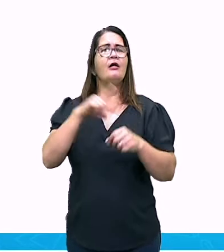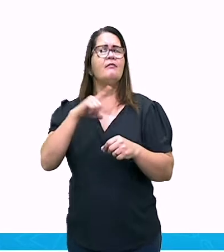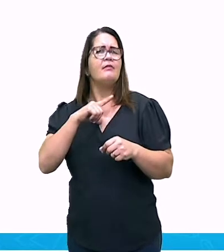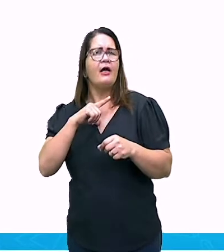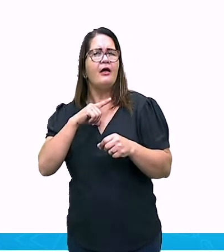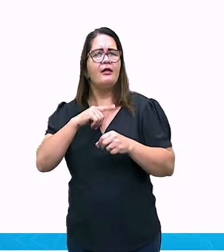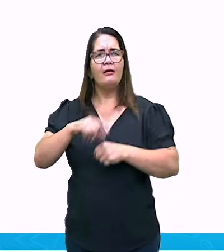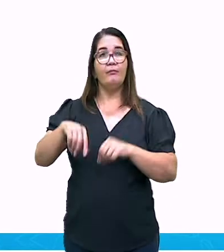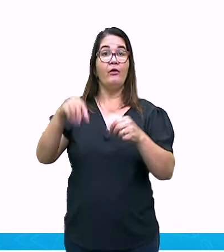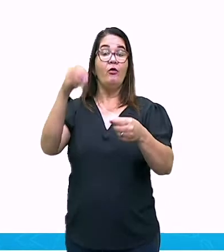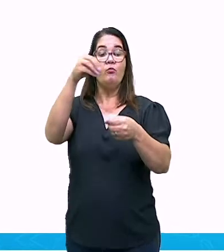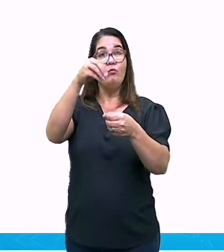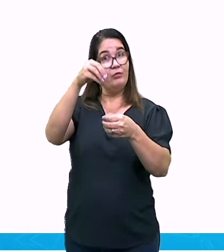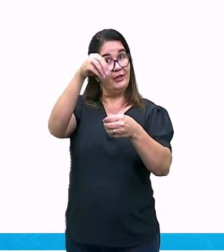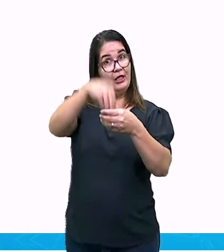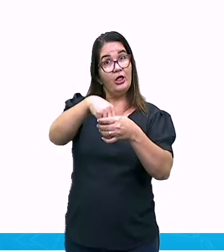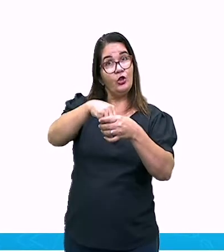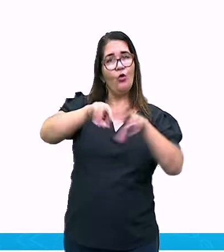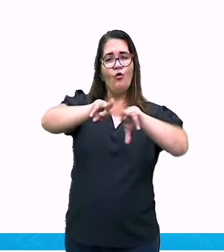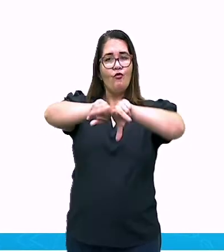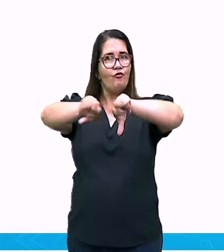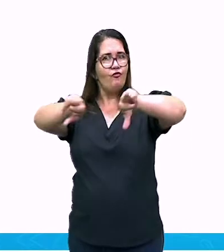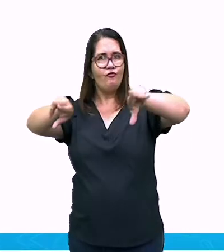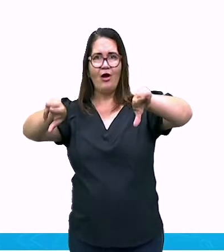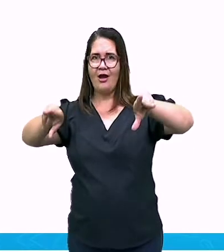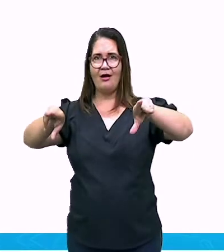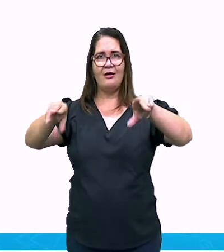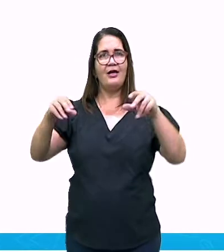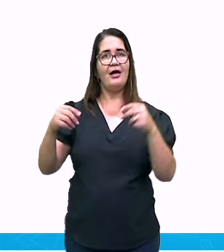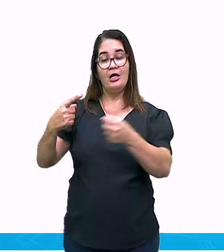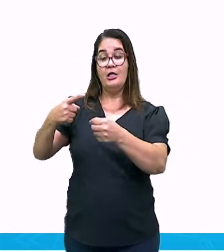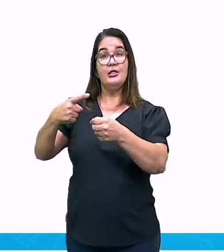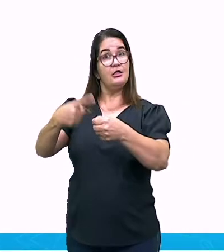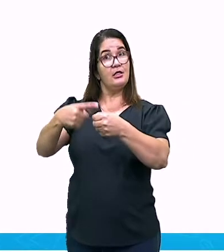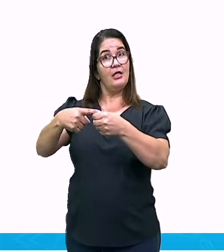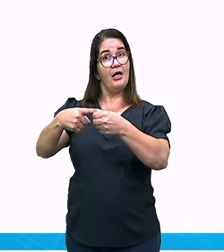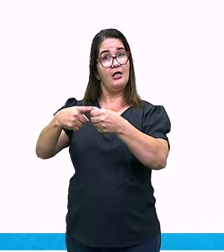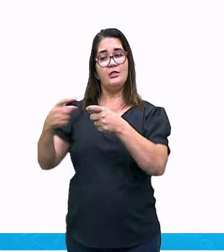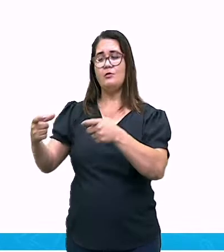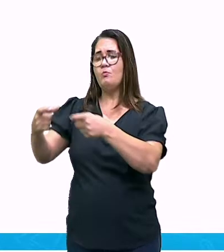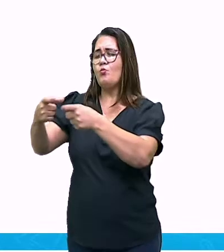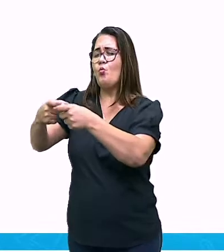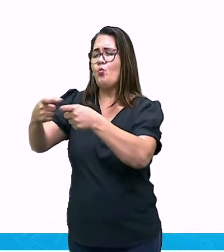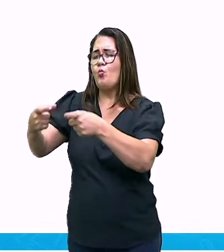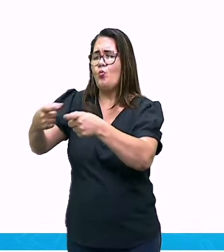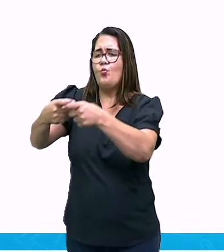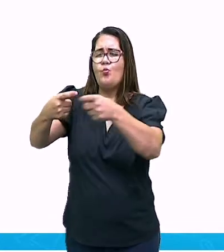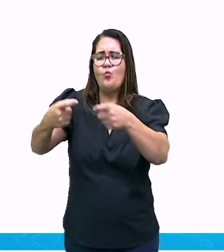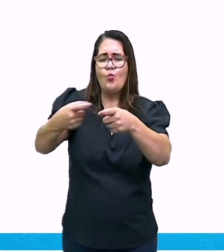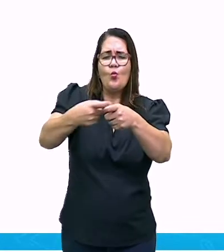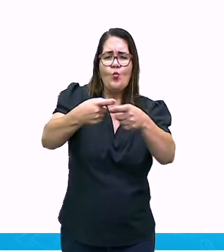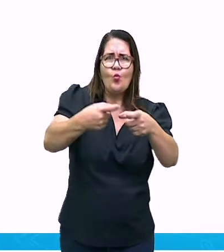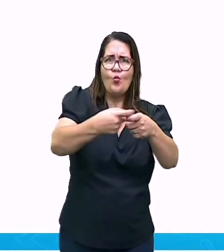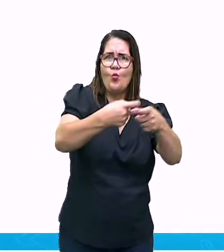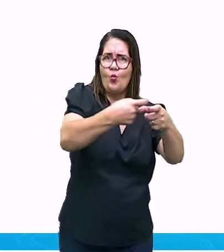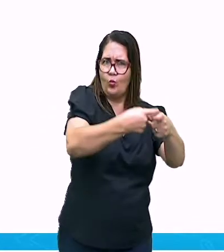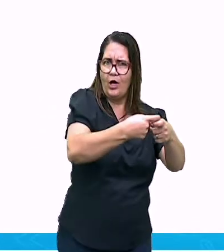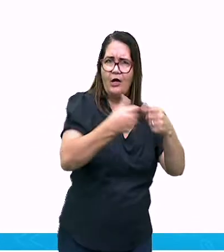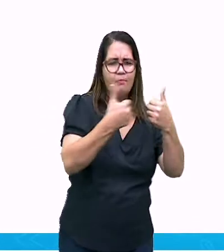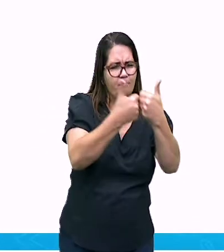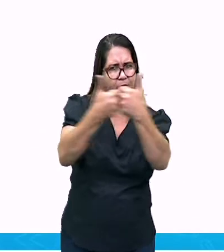outras cidades menores, além de seu distrito sede, que não possuem autonomia